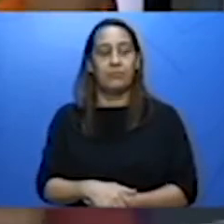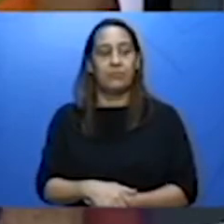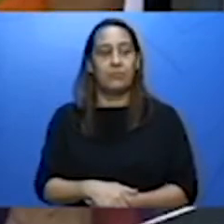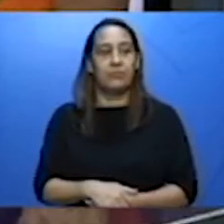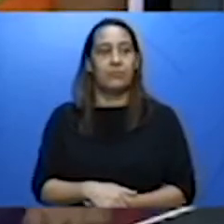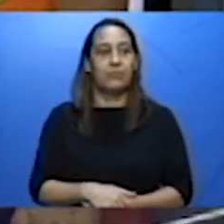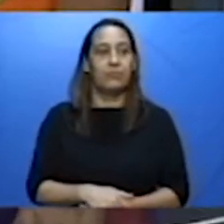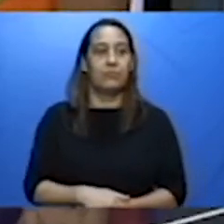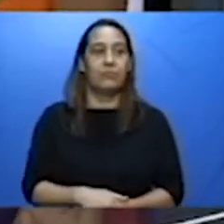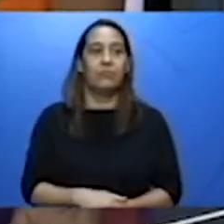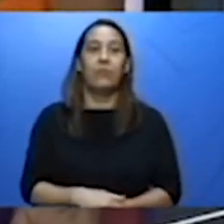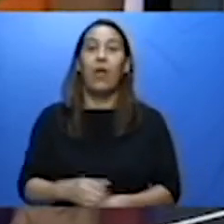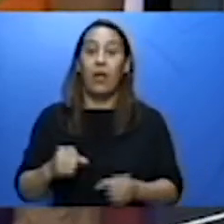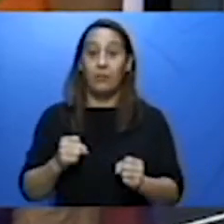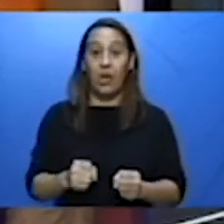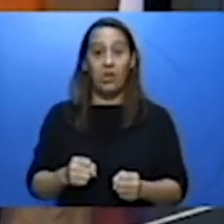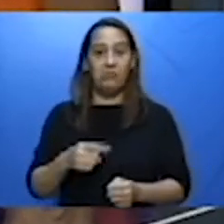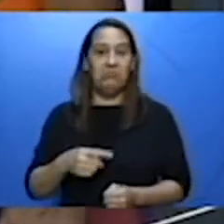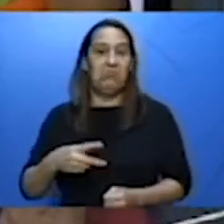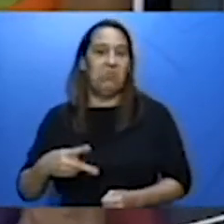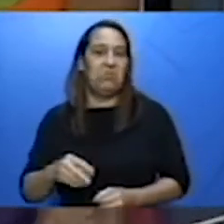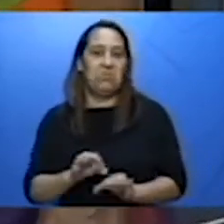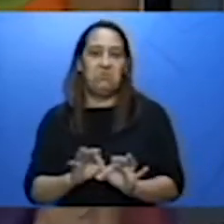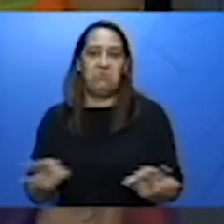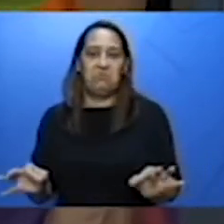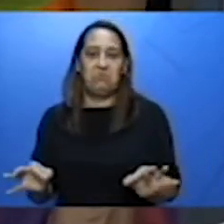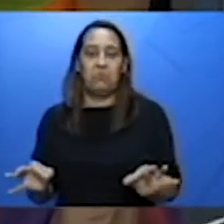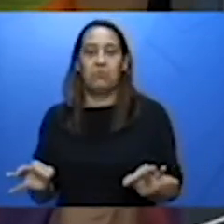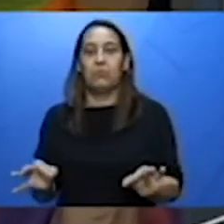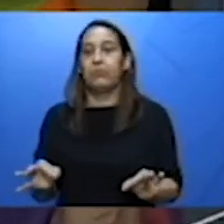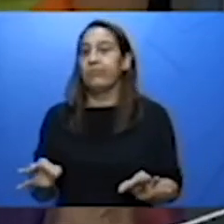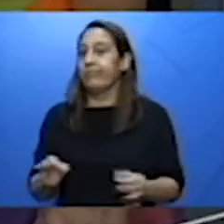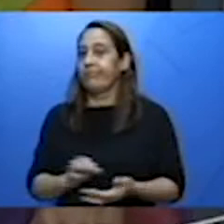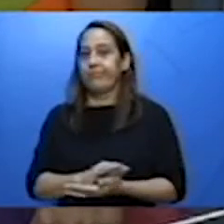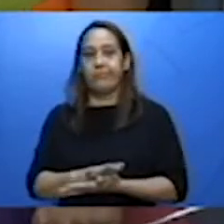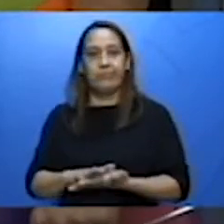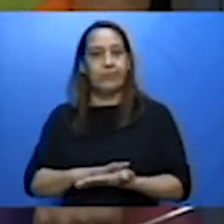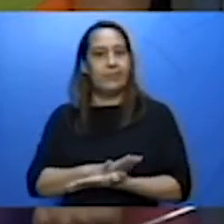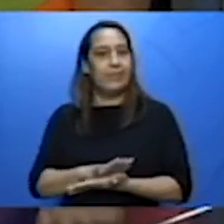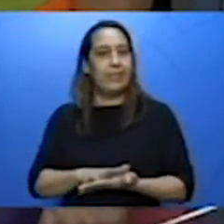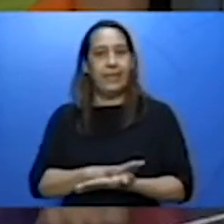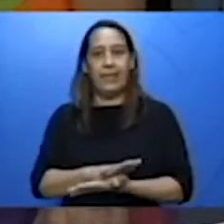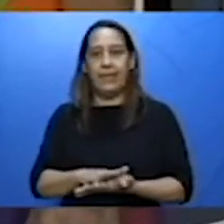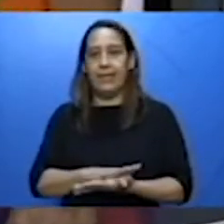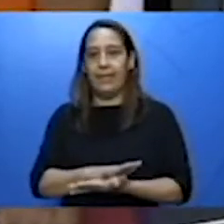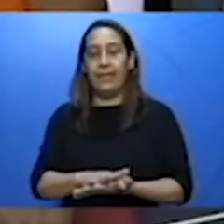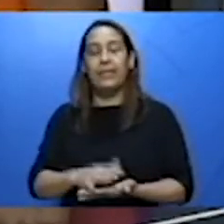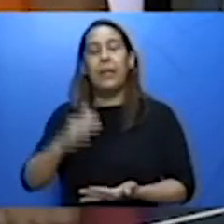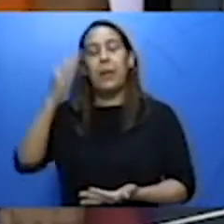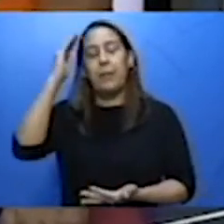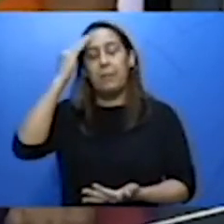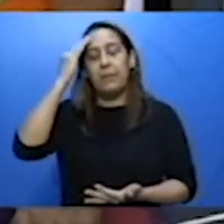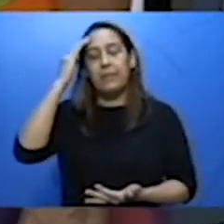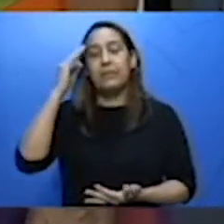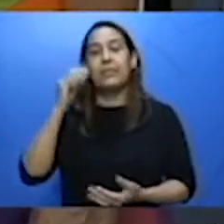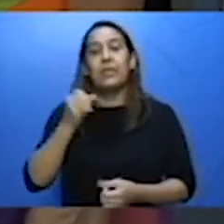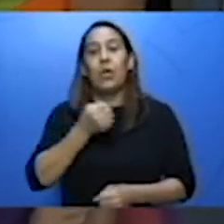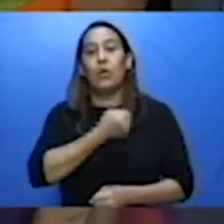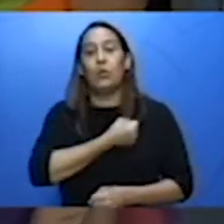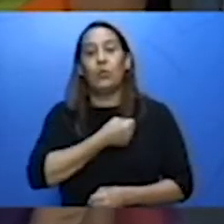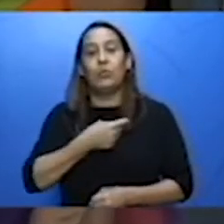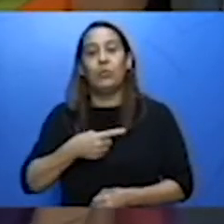coloco 12, fica tudo ok? Não fica nada ok. Por quê? Pensa no número 12.